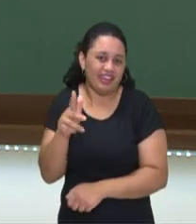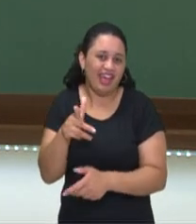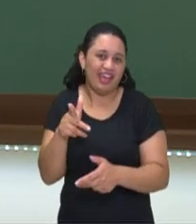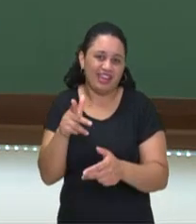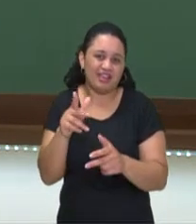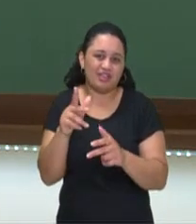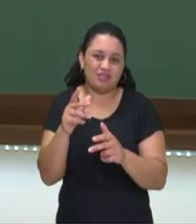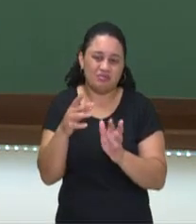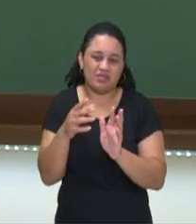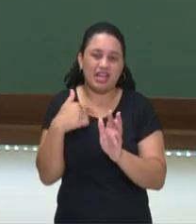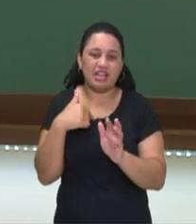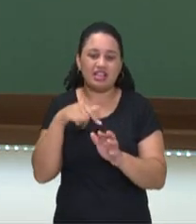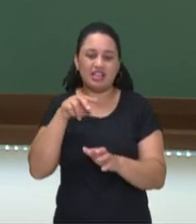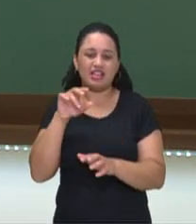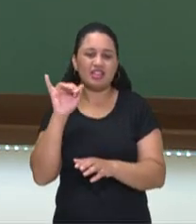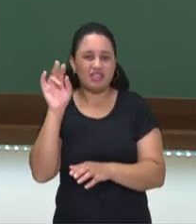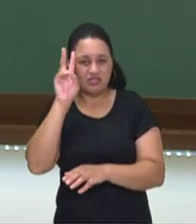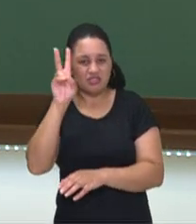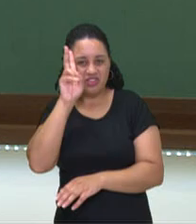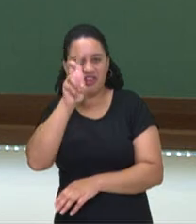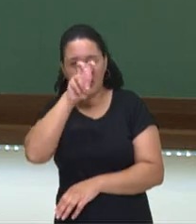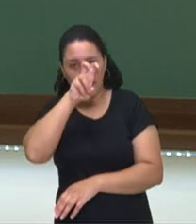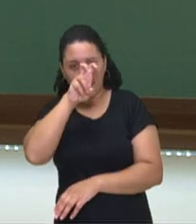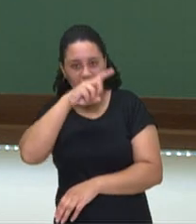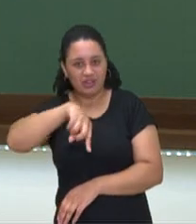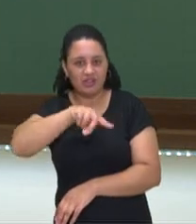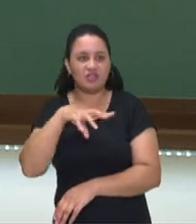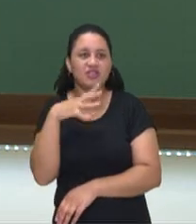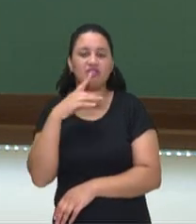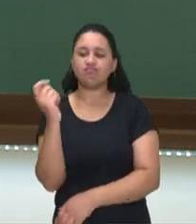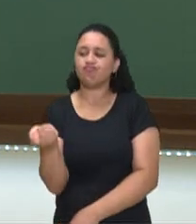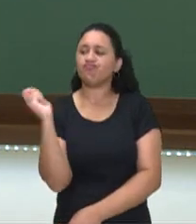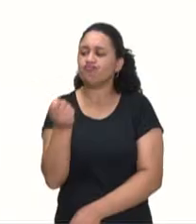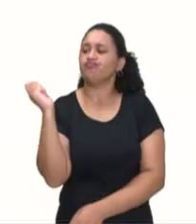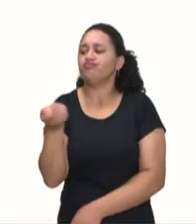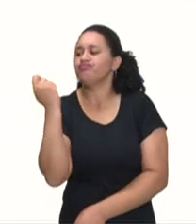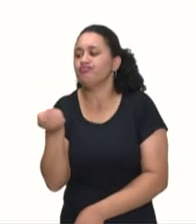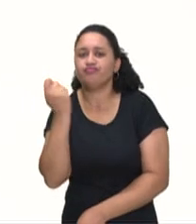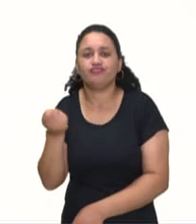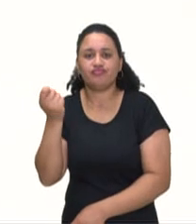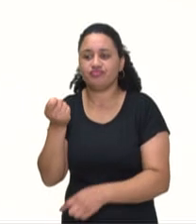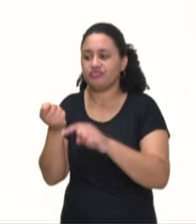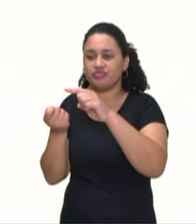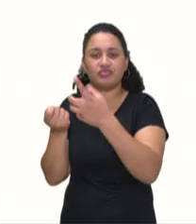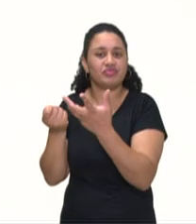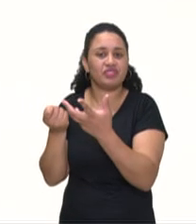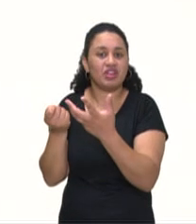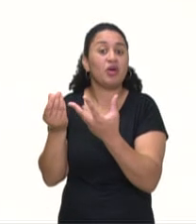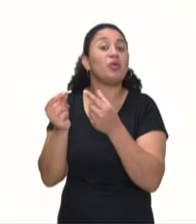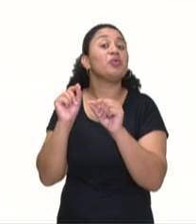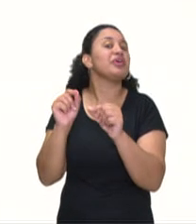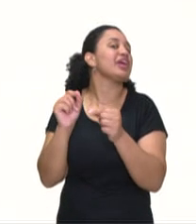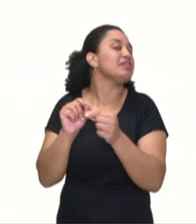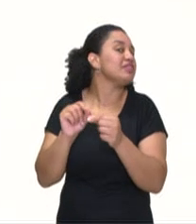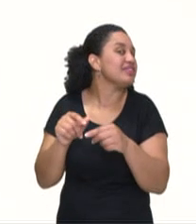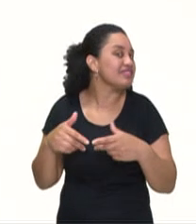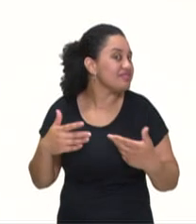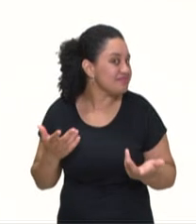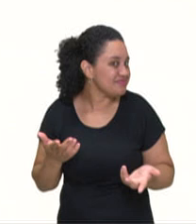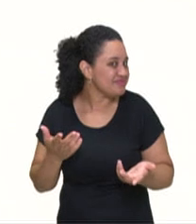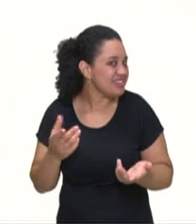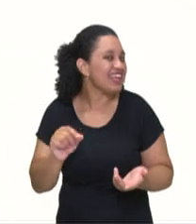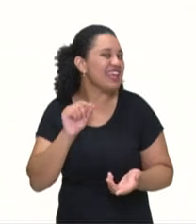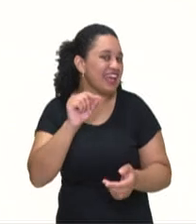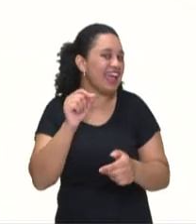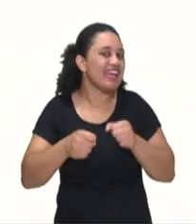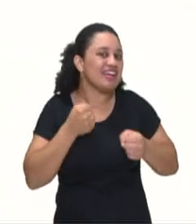importante ali na vida da Mônica, bem conhecida da gente. Ela está girando esse coelhinho. O que será que ela vai fazer, hein? Atrás de quem